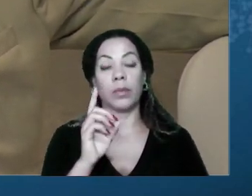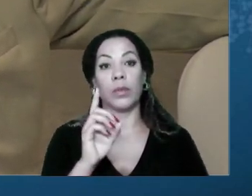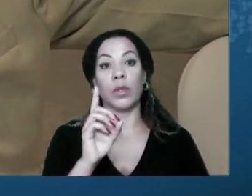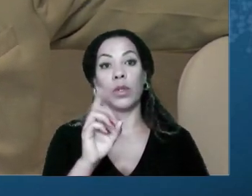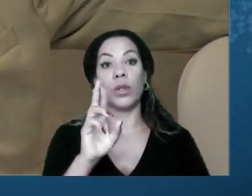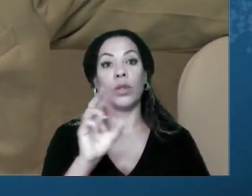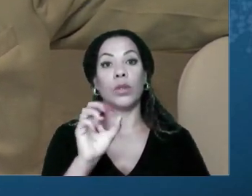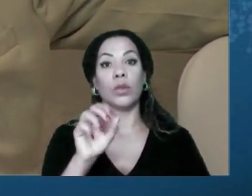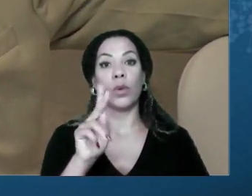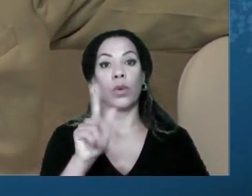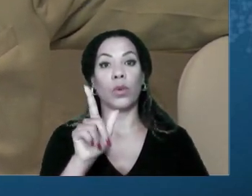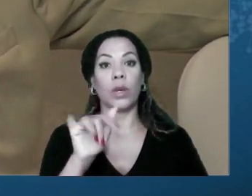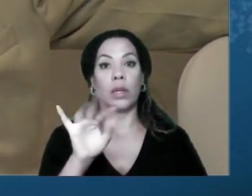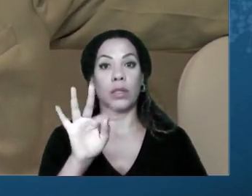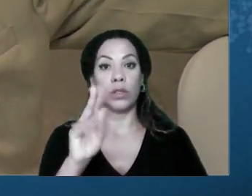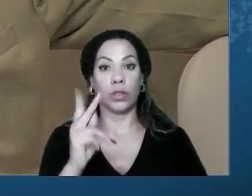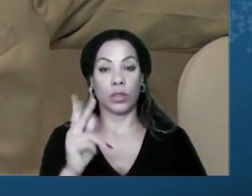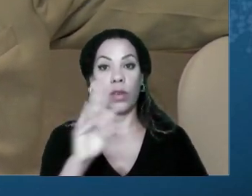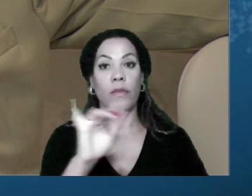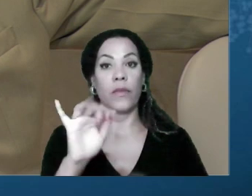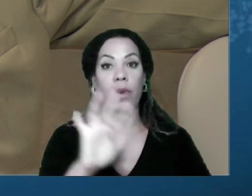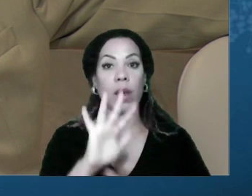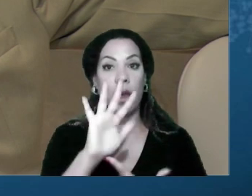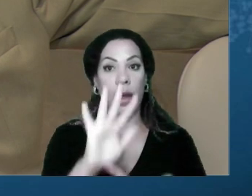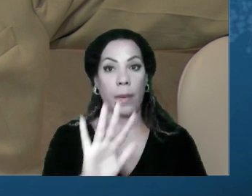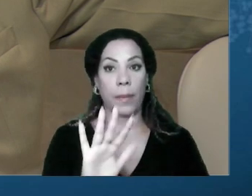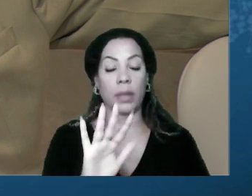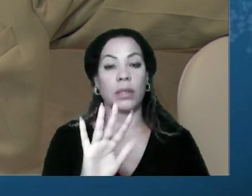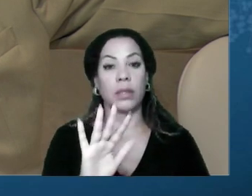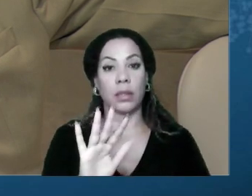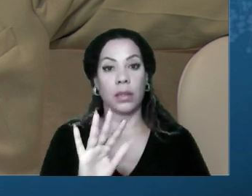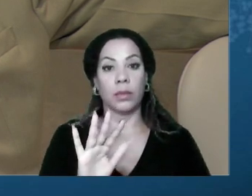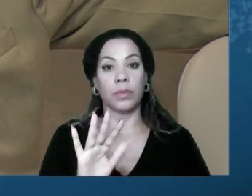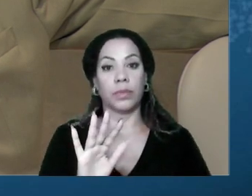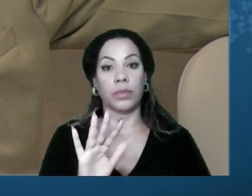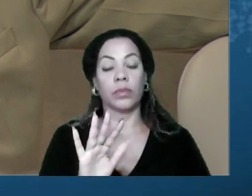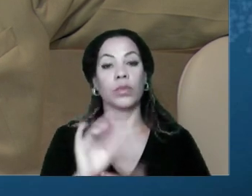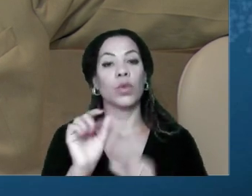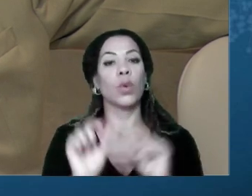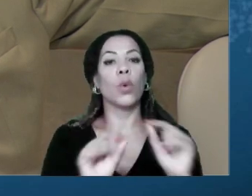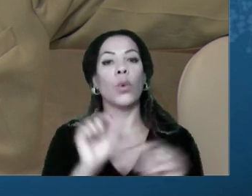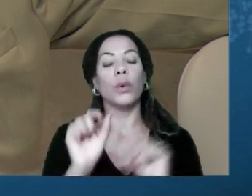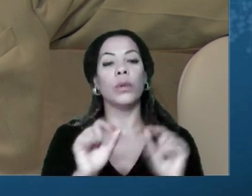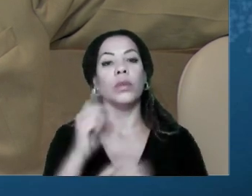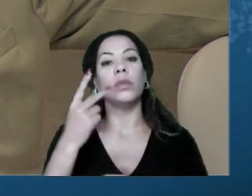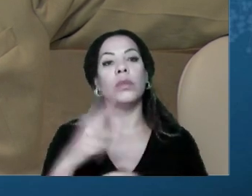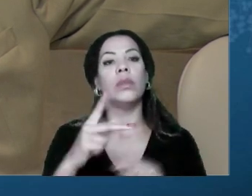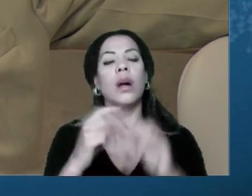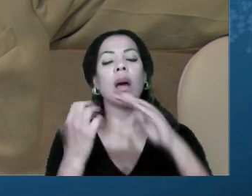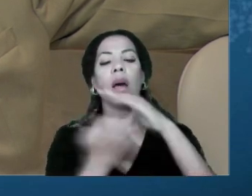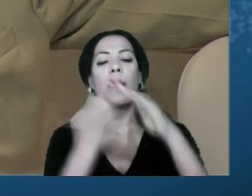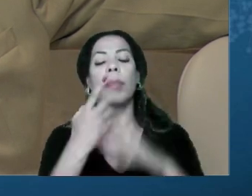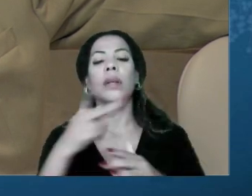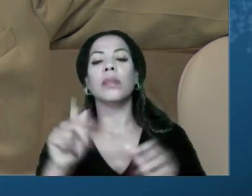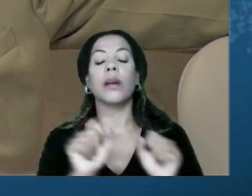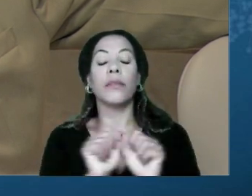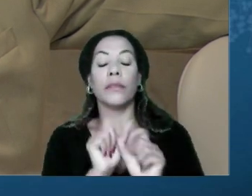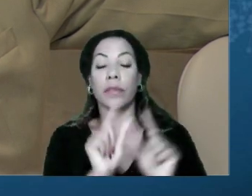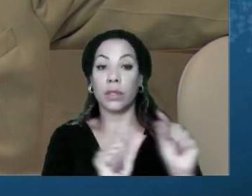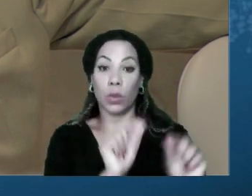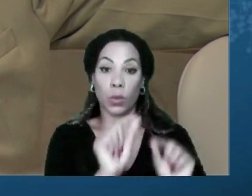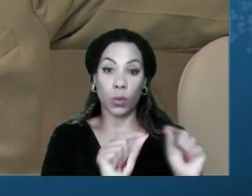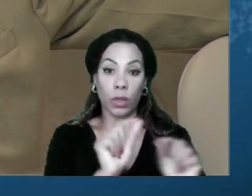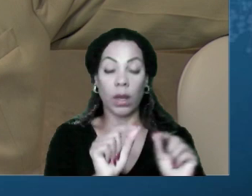Dropulic, que vai apresentar o que a Caring Cross está fazendo,